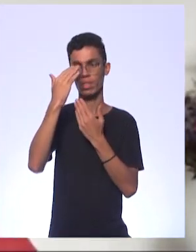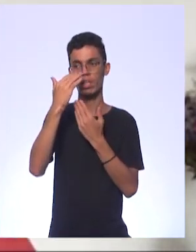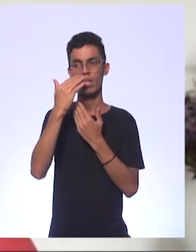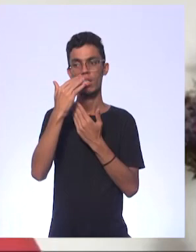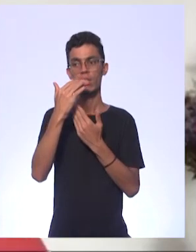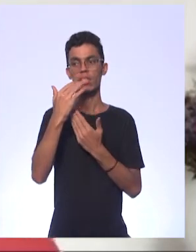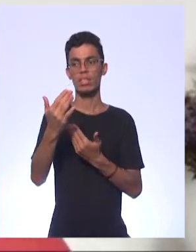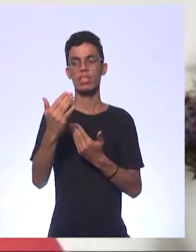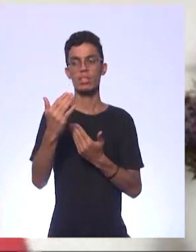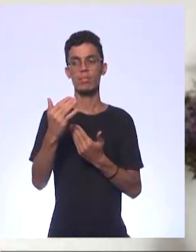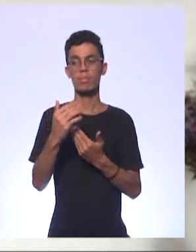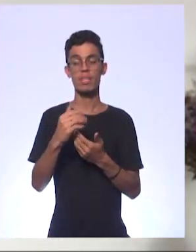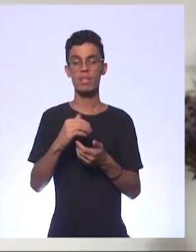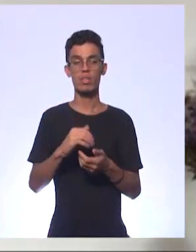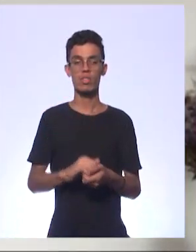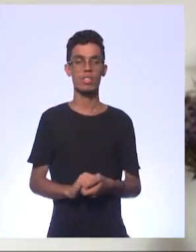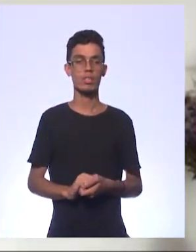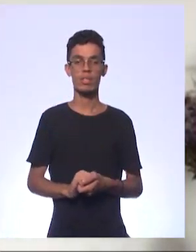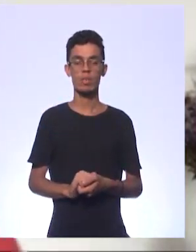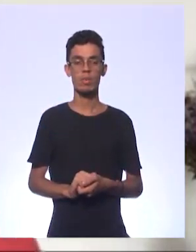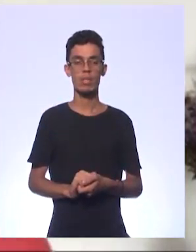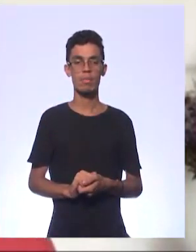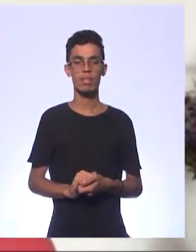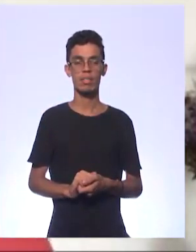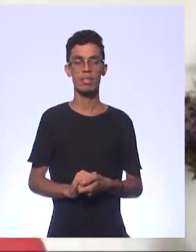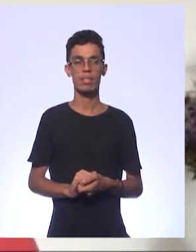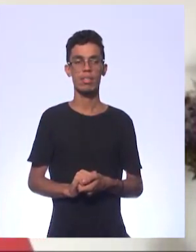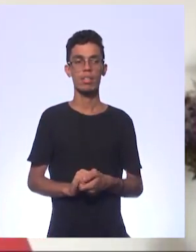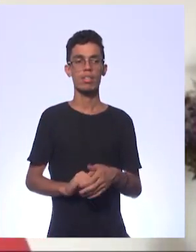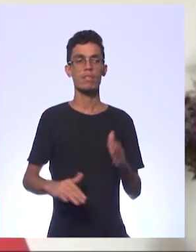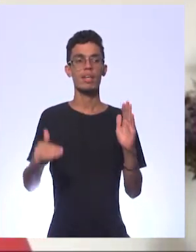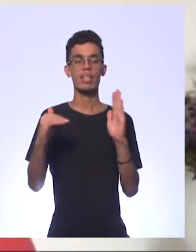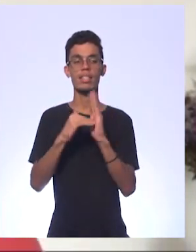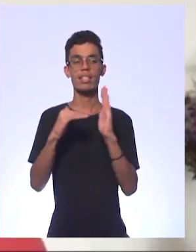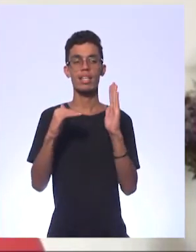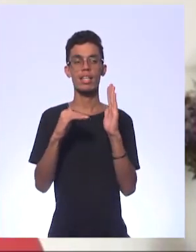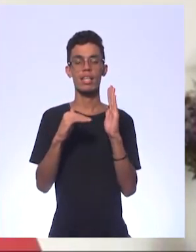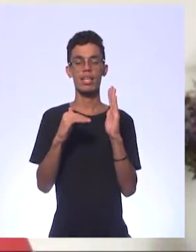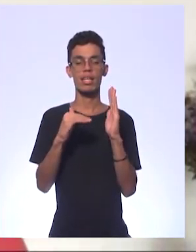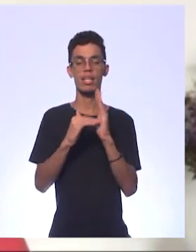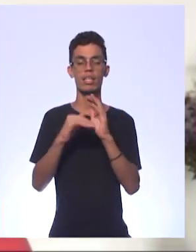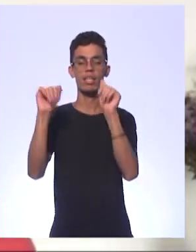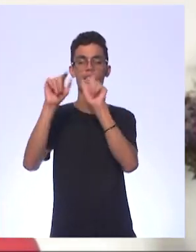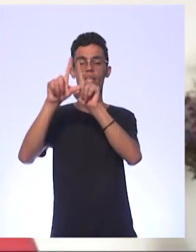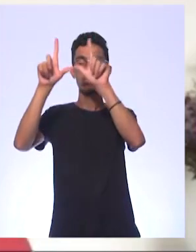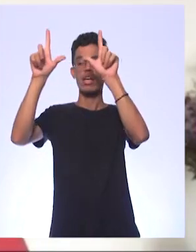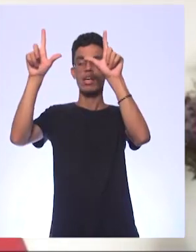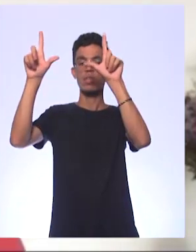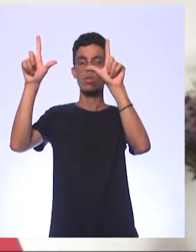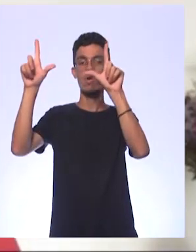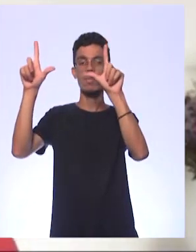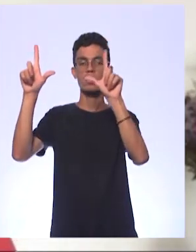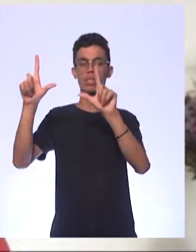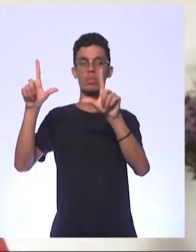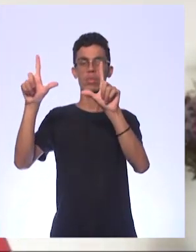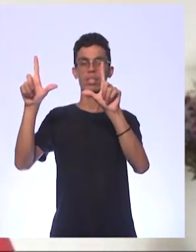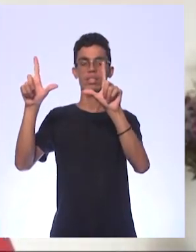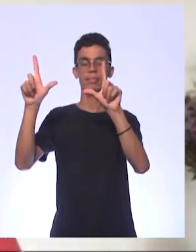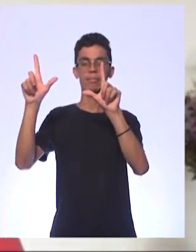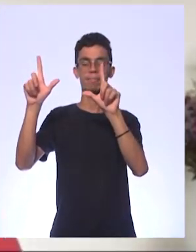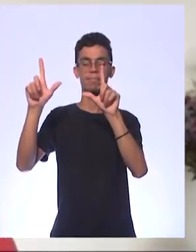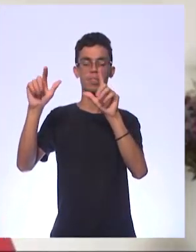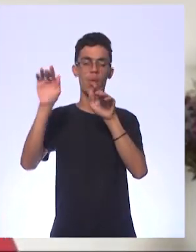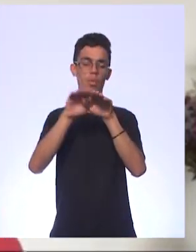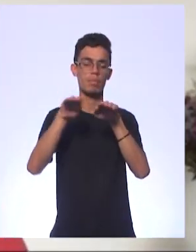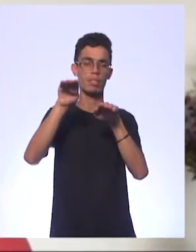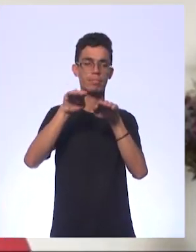vou voltar para... Obrigada, Tamires, foi ótimo. Esse último quadro que você colocou das rubricas, né, dos graus, dos